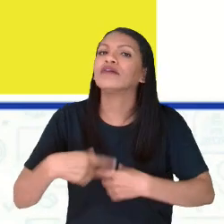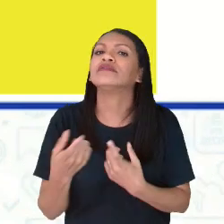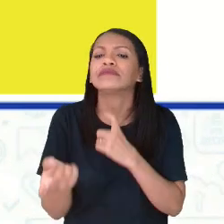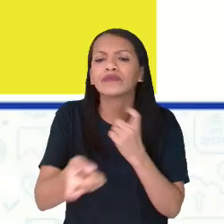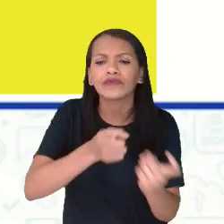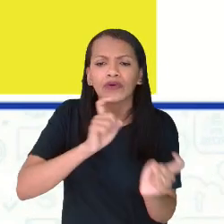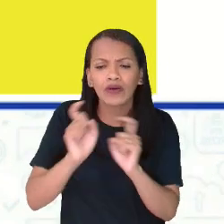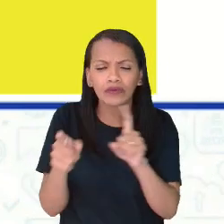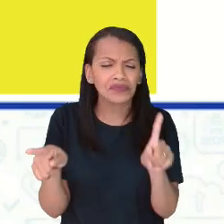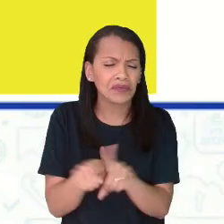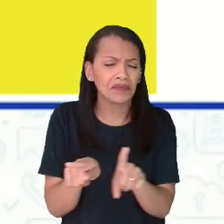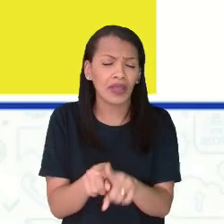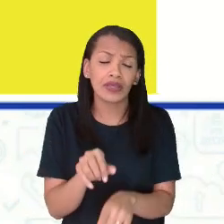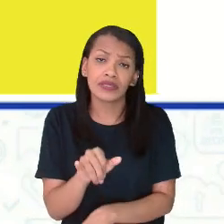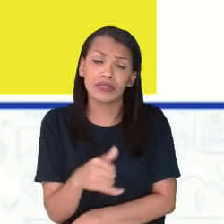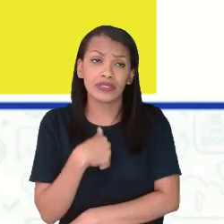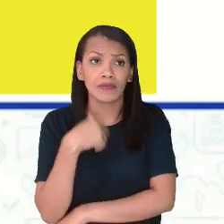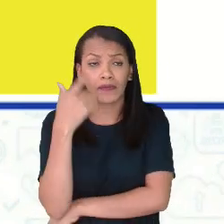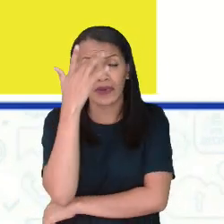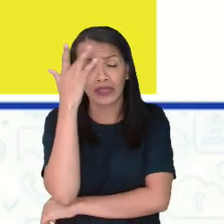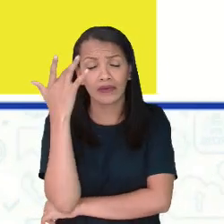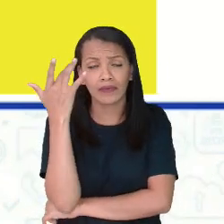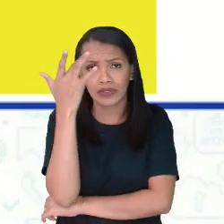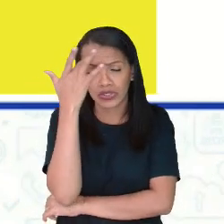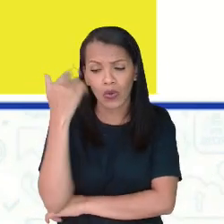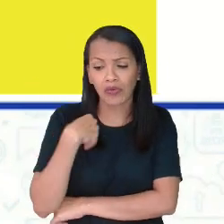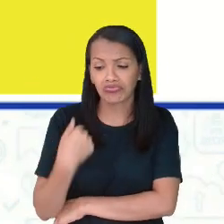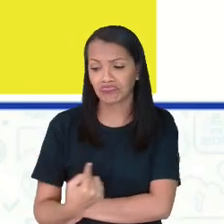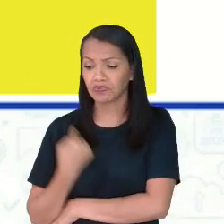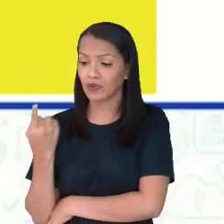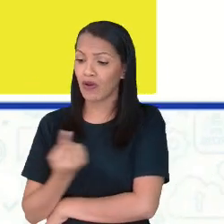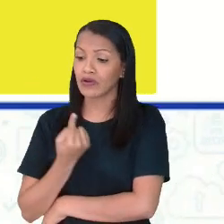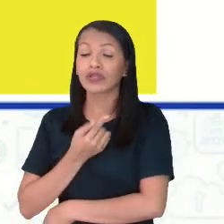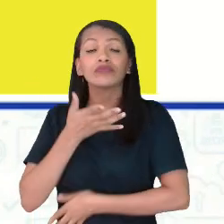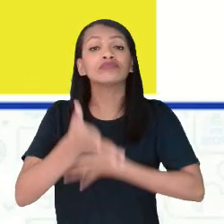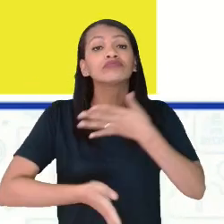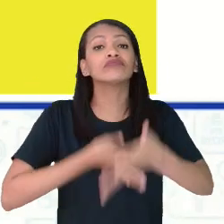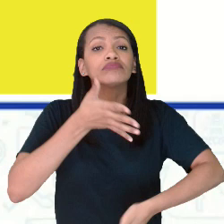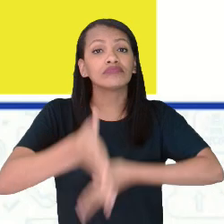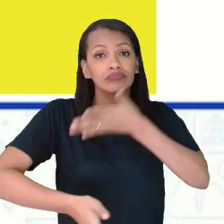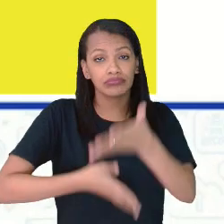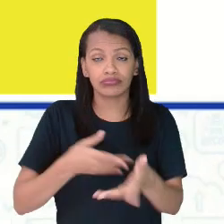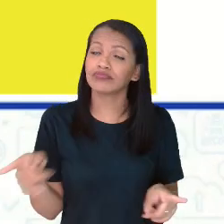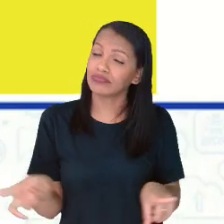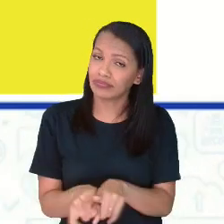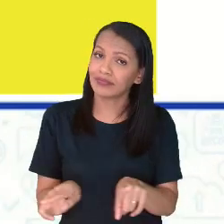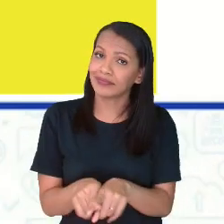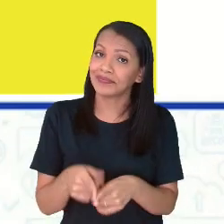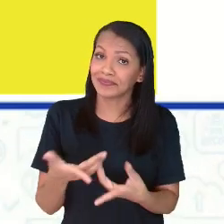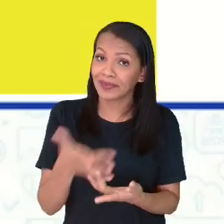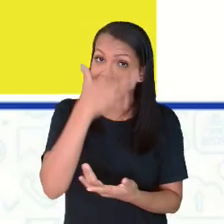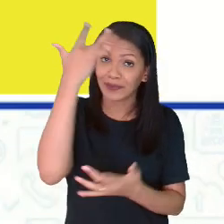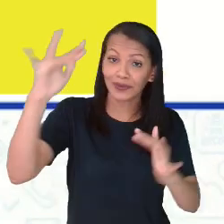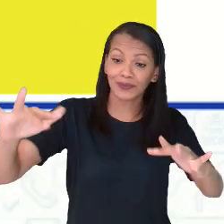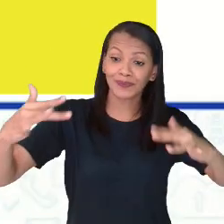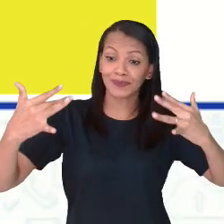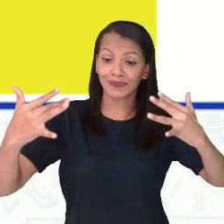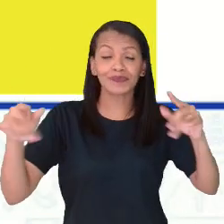for o monólogo, as falas do personagem que está ali se